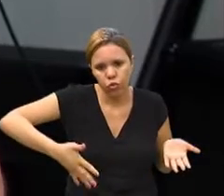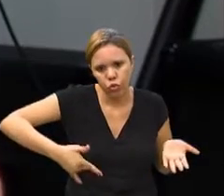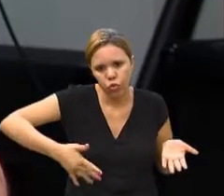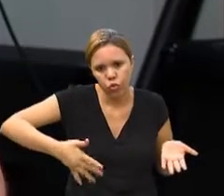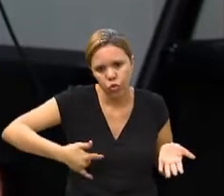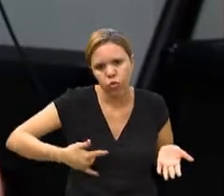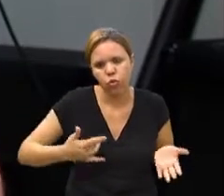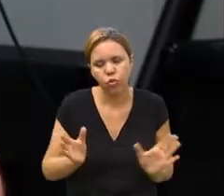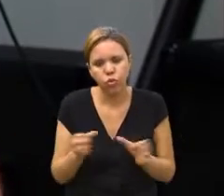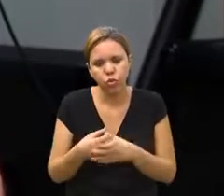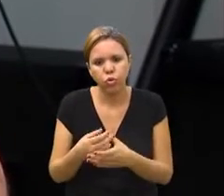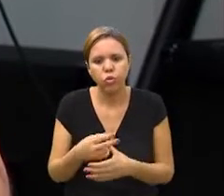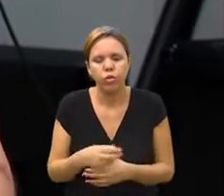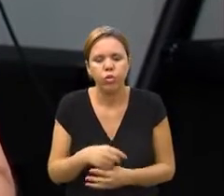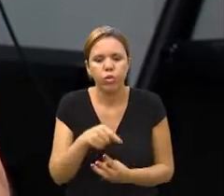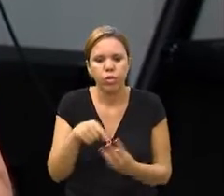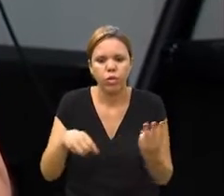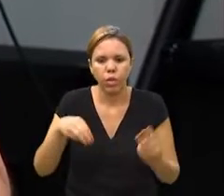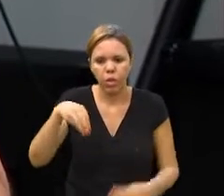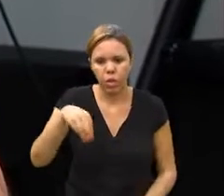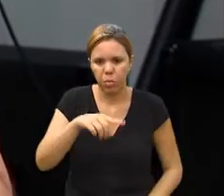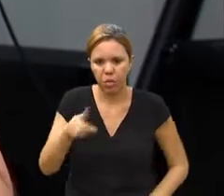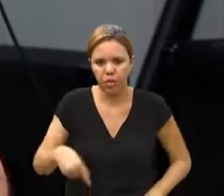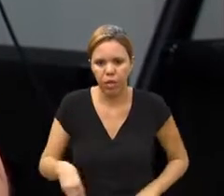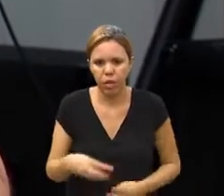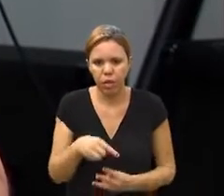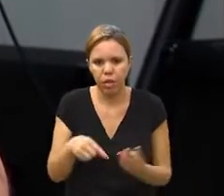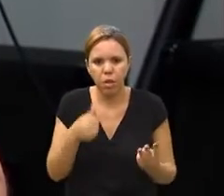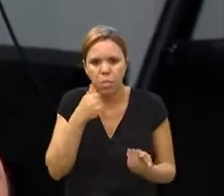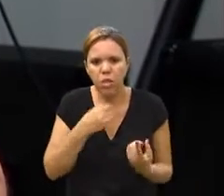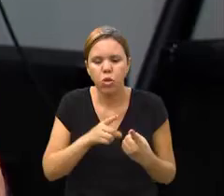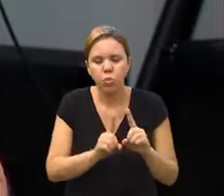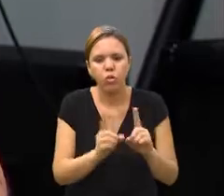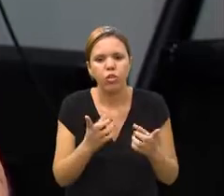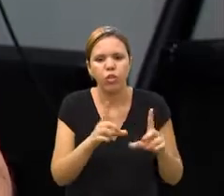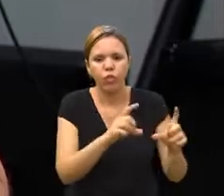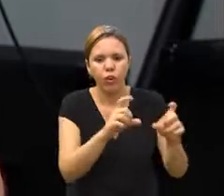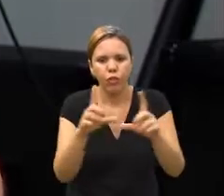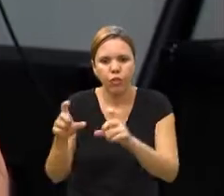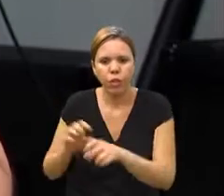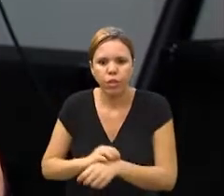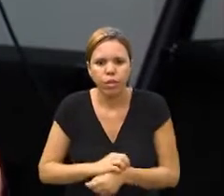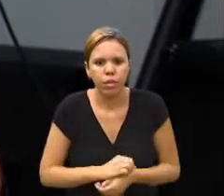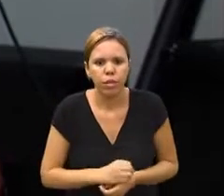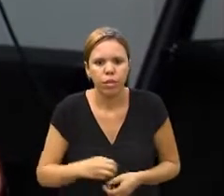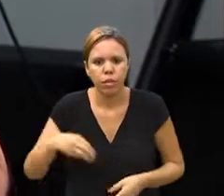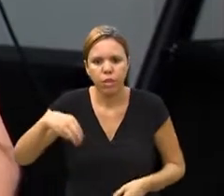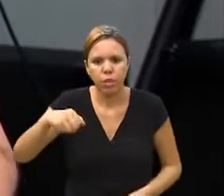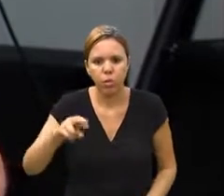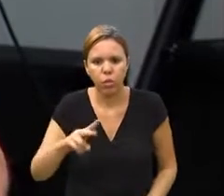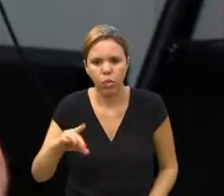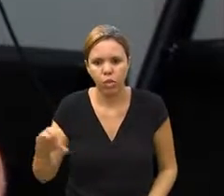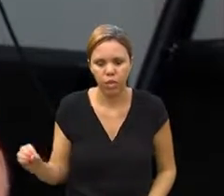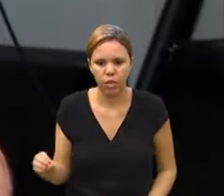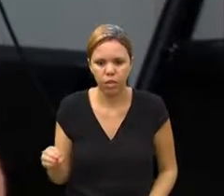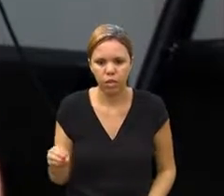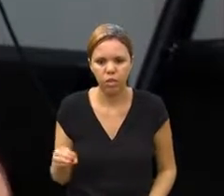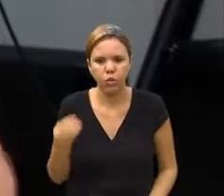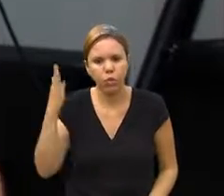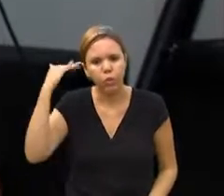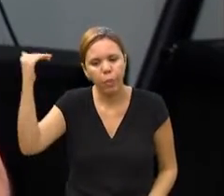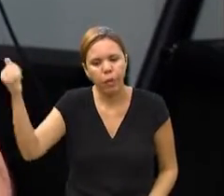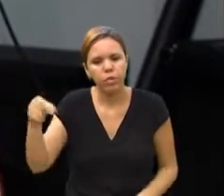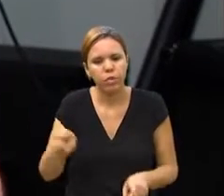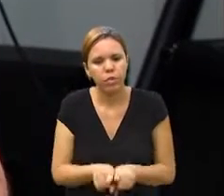daquela encarnação do MZ Trio. A minha esposa é fotógrafa, ela estava fotografando um show do Maurício Manieri. Ela achou que o baterista